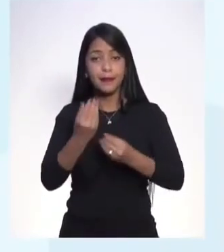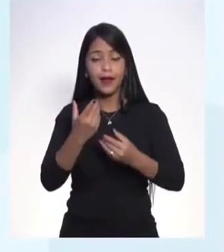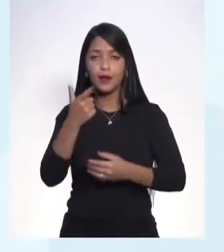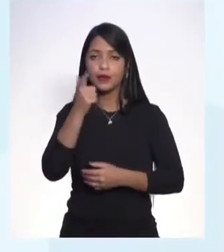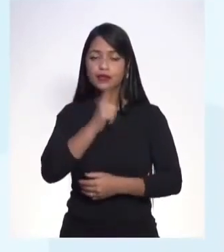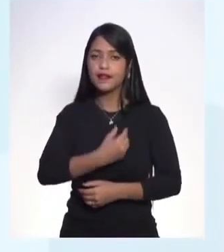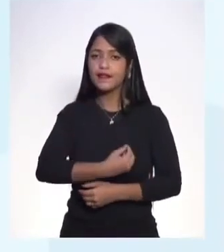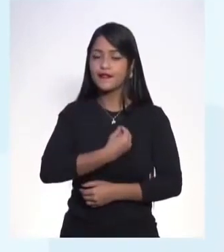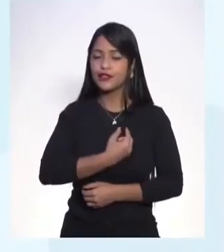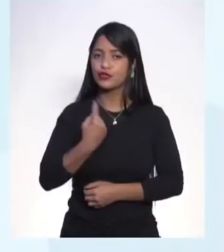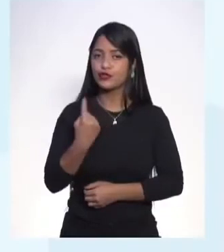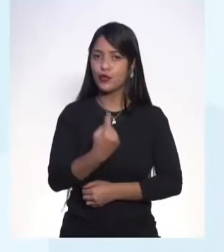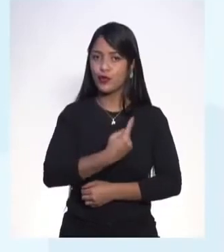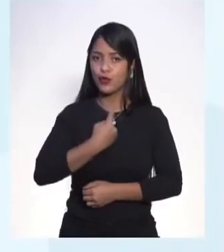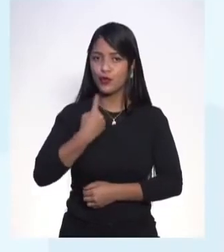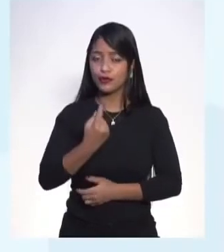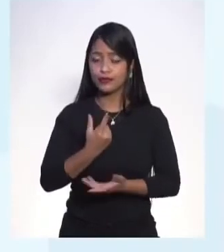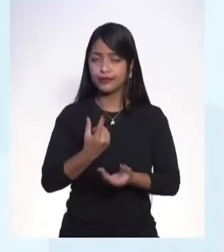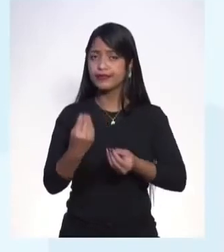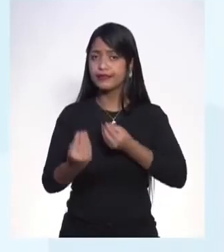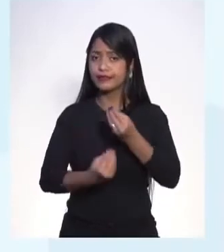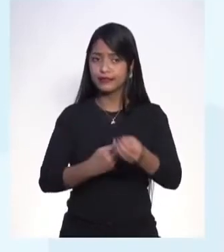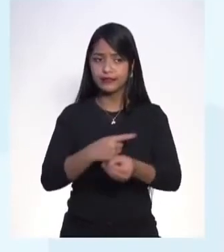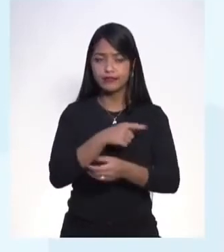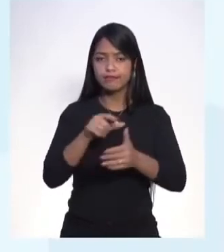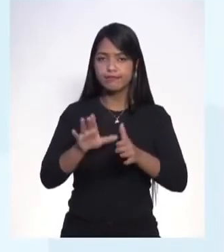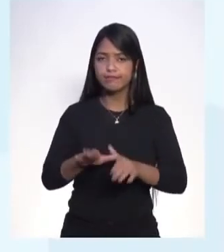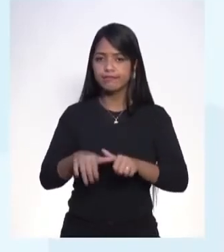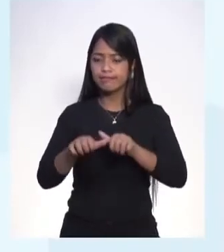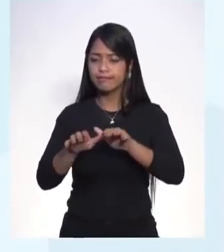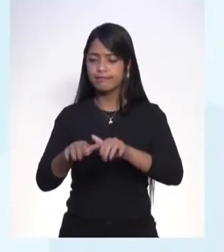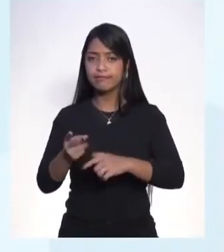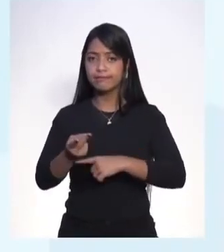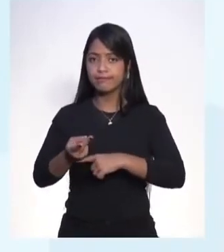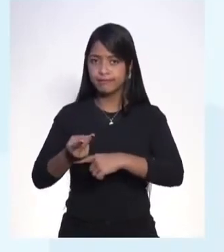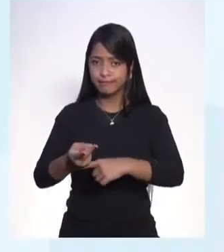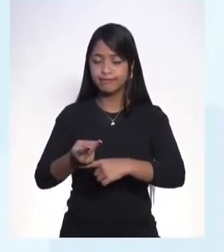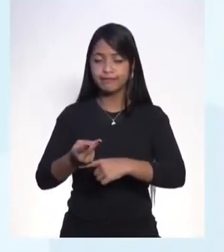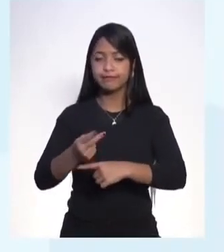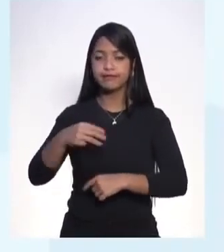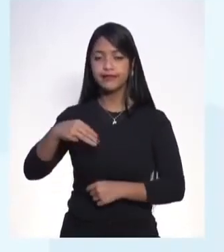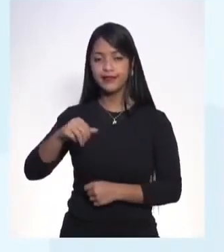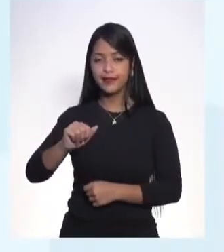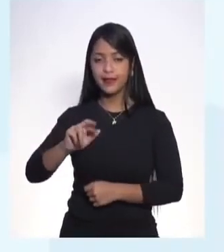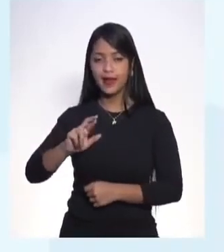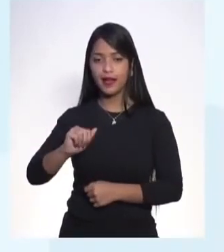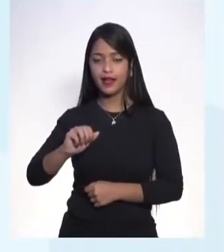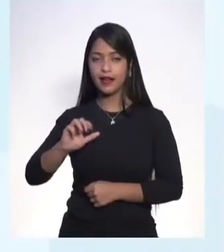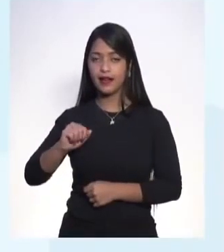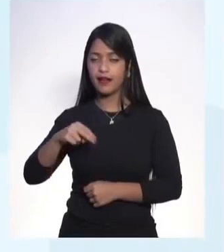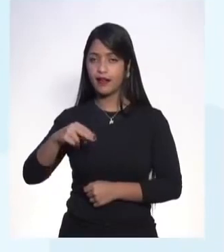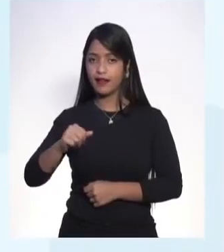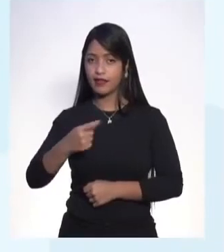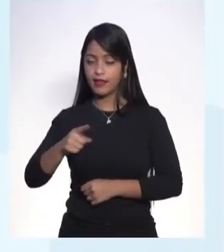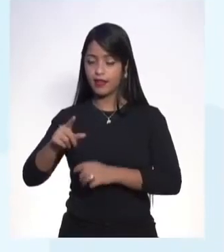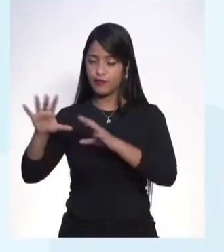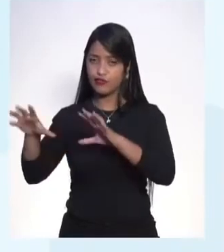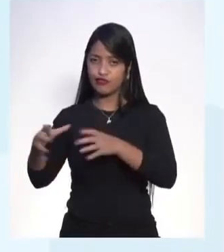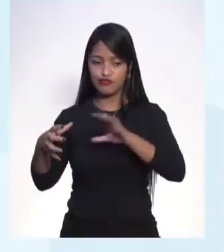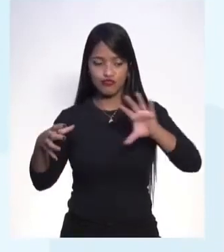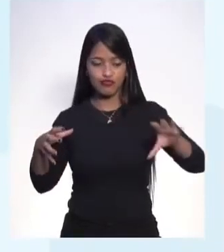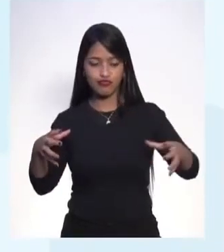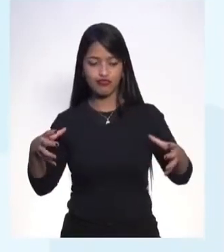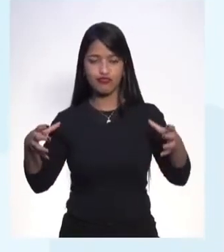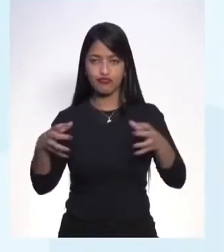sozinho. O processo envolve a captura de aves, Maracanã para formar grupos com as ararinhas azuis,